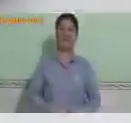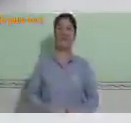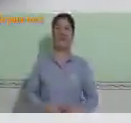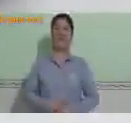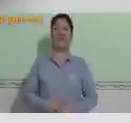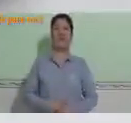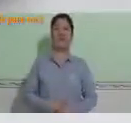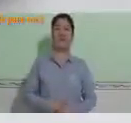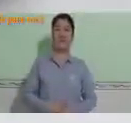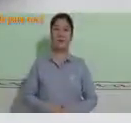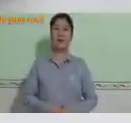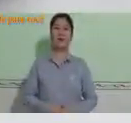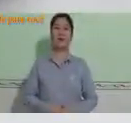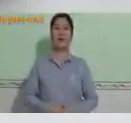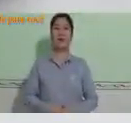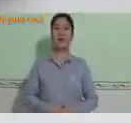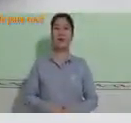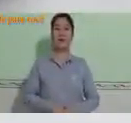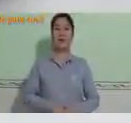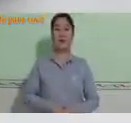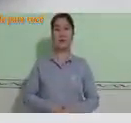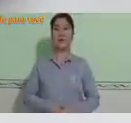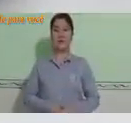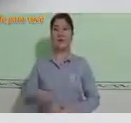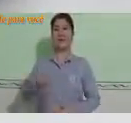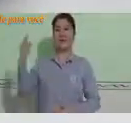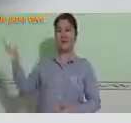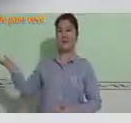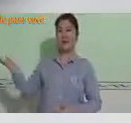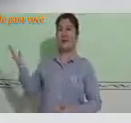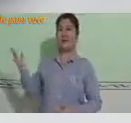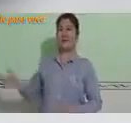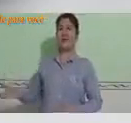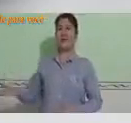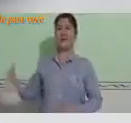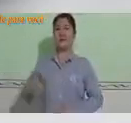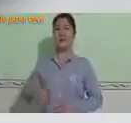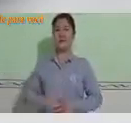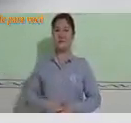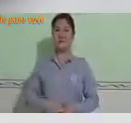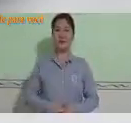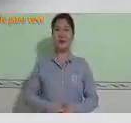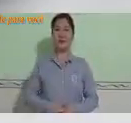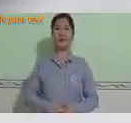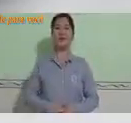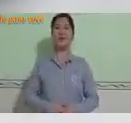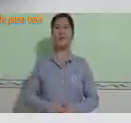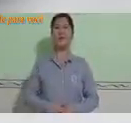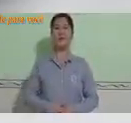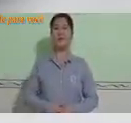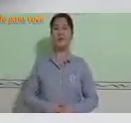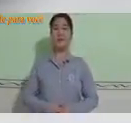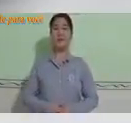uma agência desvantagens do que vantagens desvantagens são um método prático e de longa duração aparecimento de